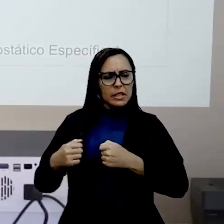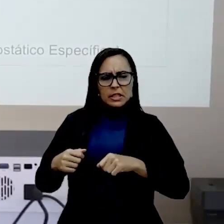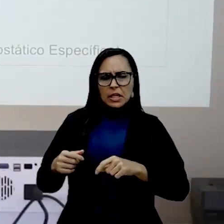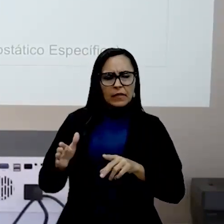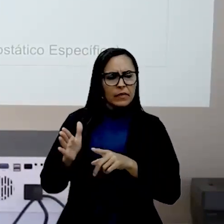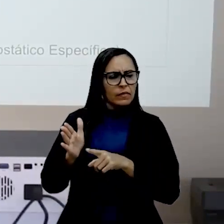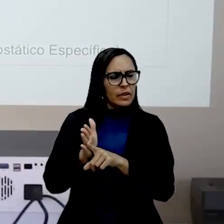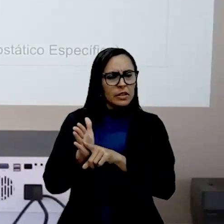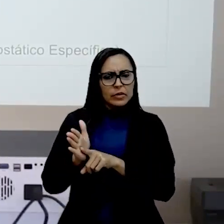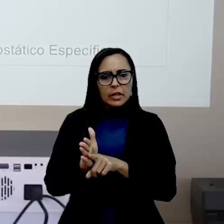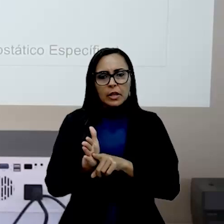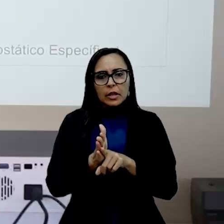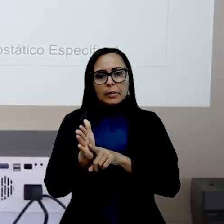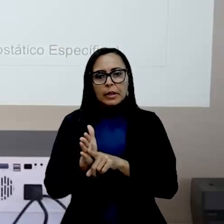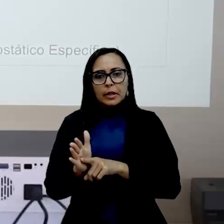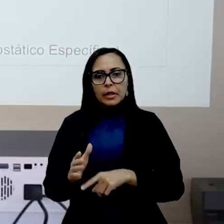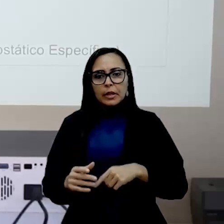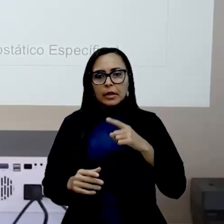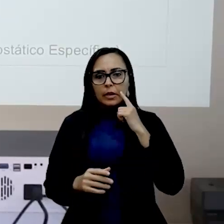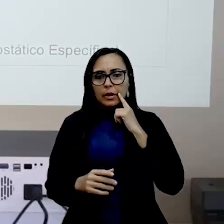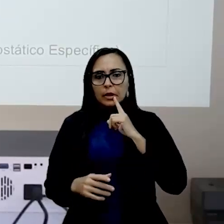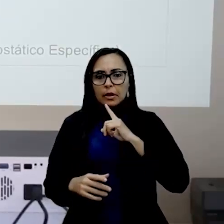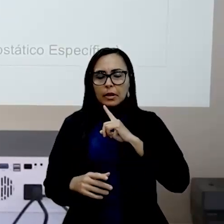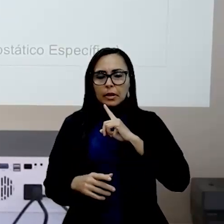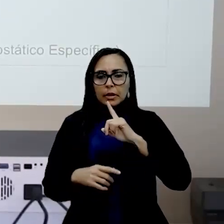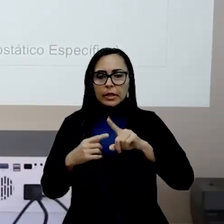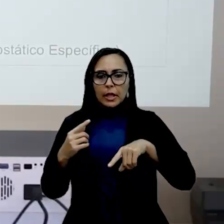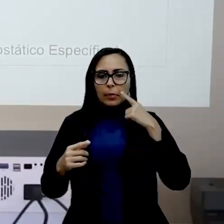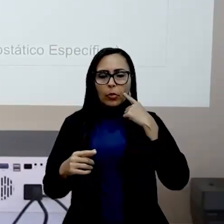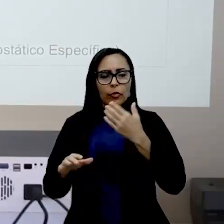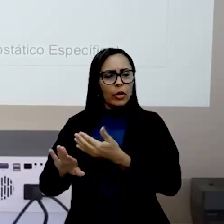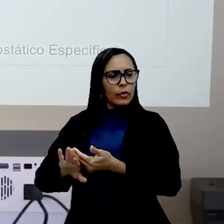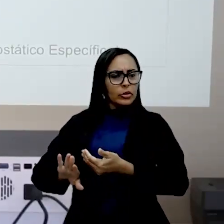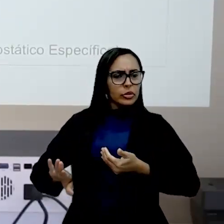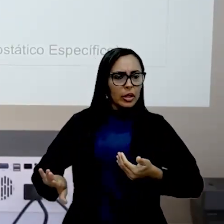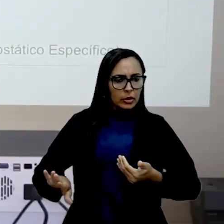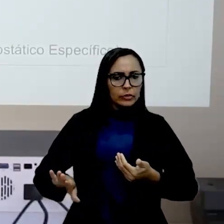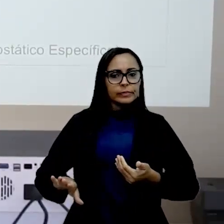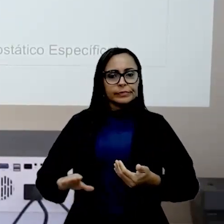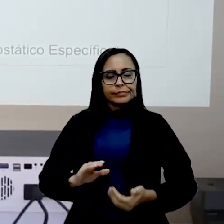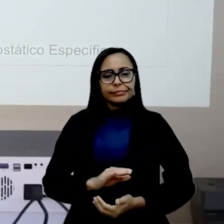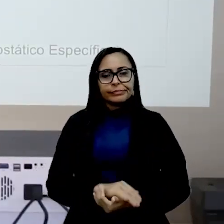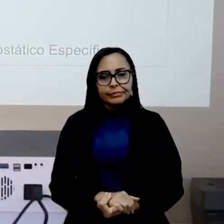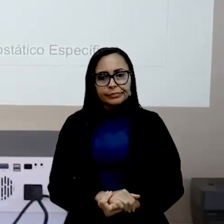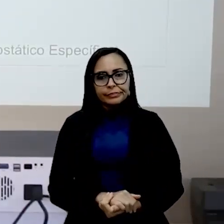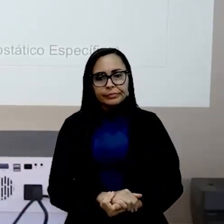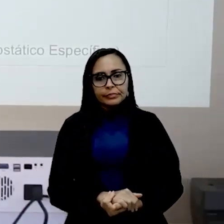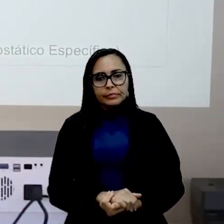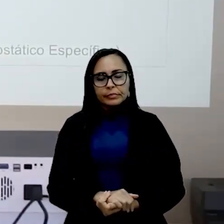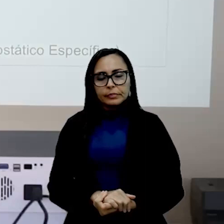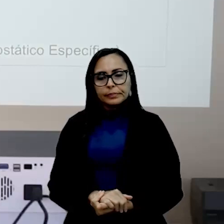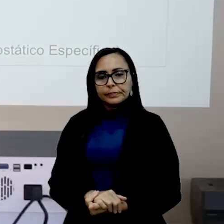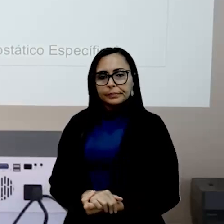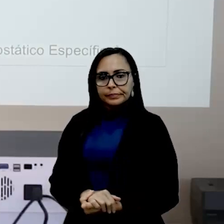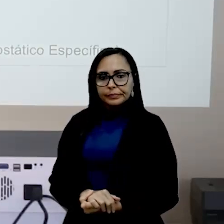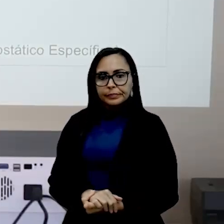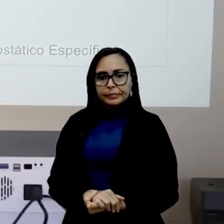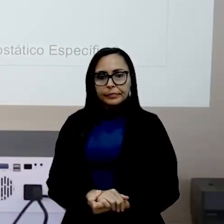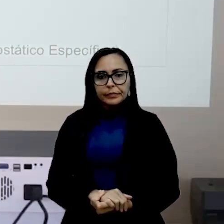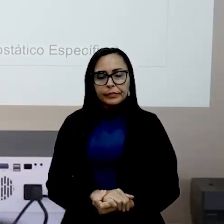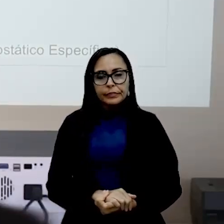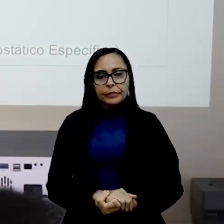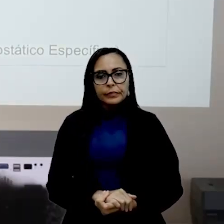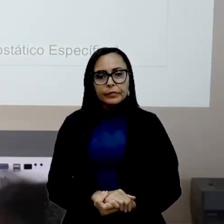esse cara, depois foi meio que afastado do... ele queria aparecer, né, na verdade, queria aparecer. Nessa época eu